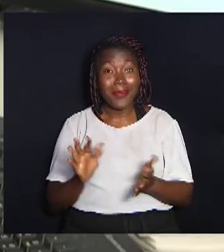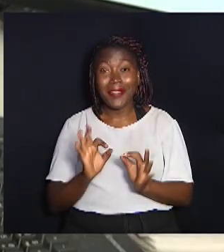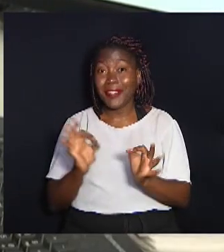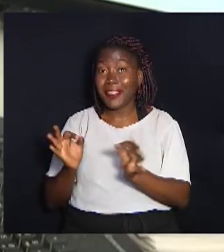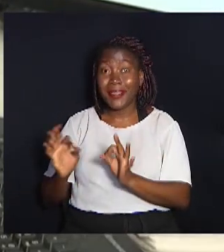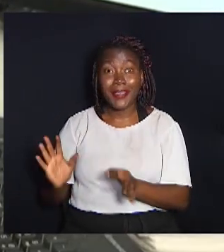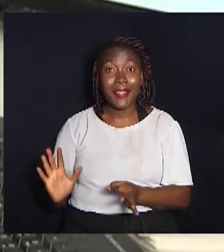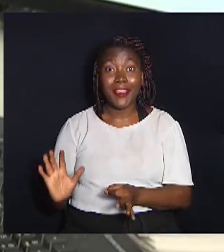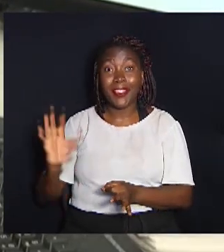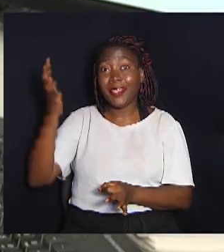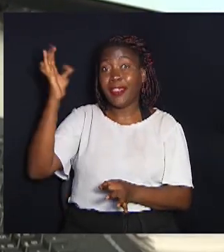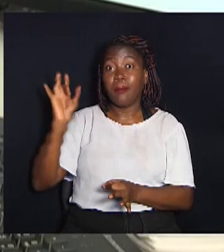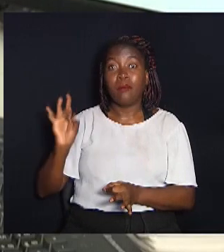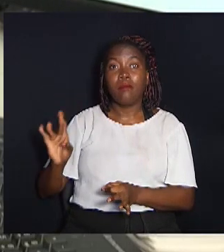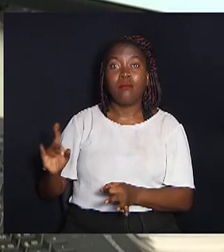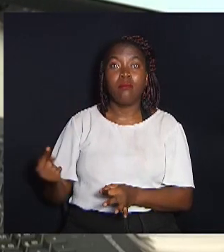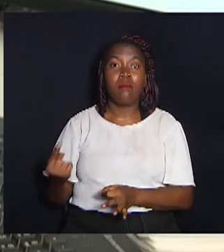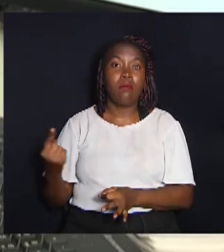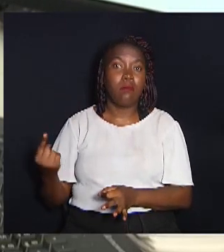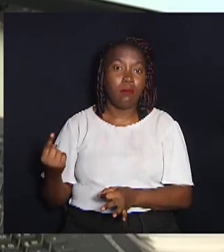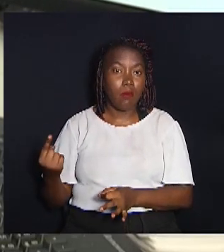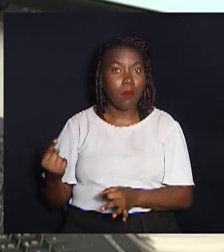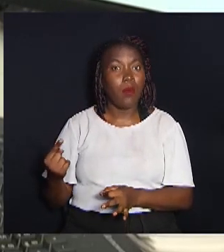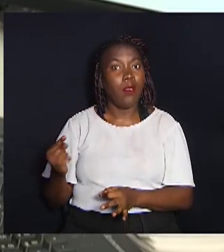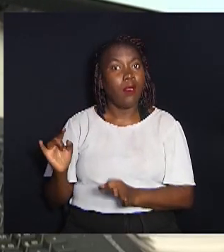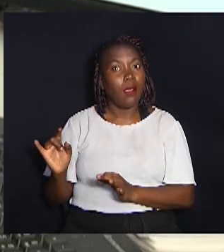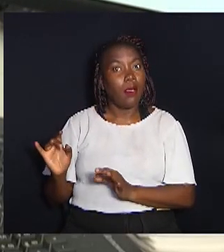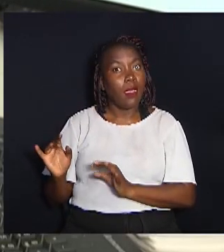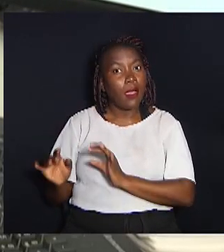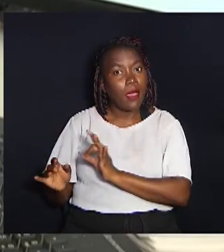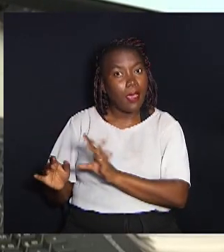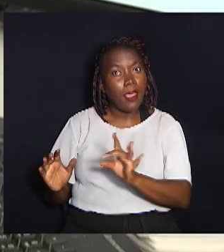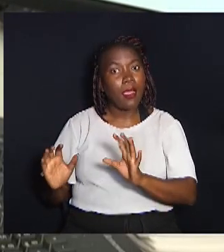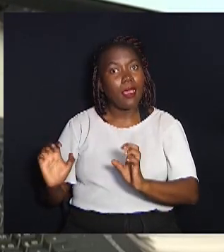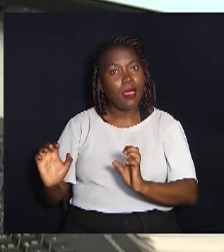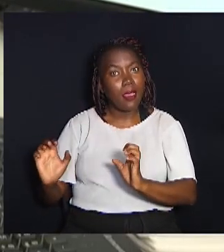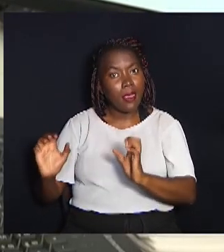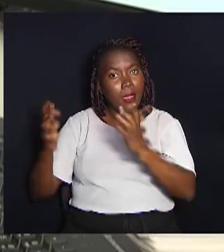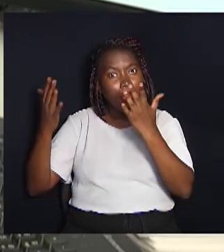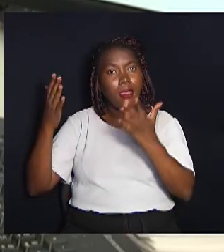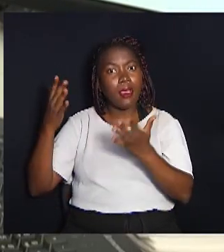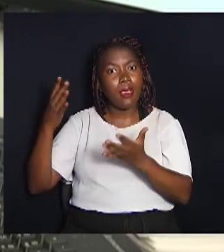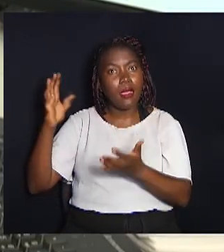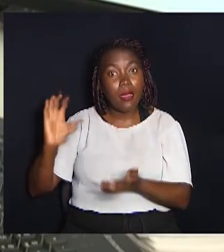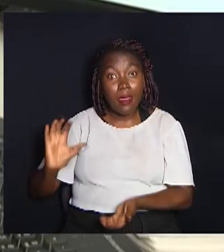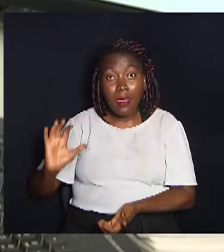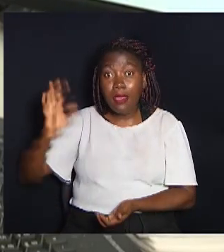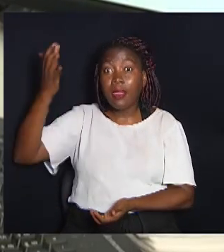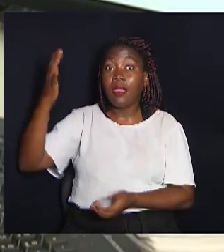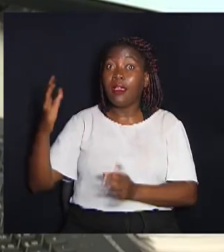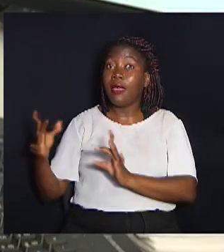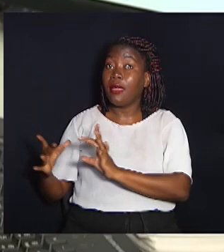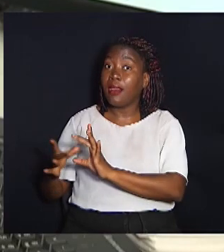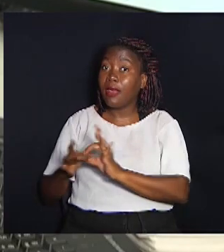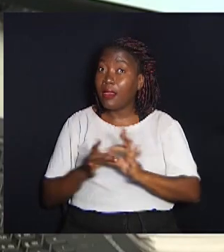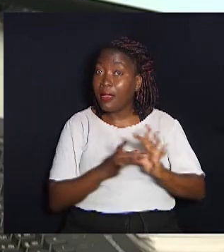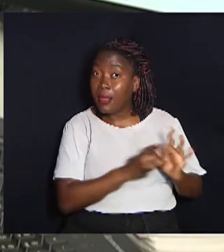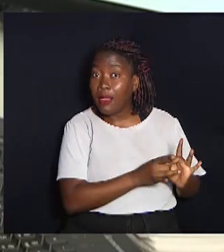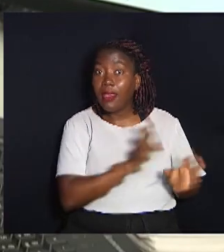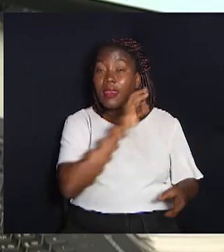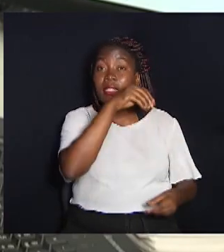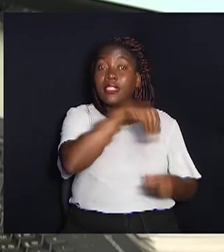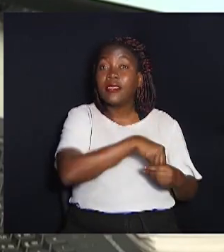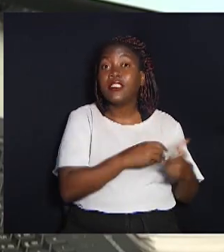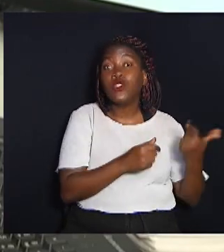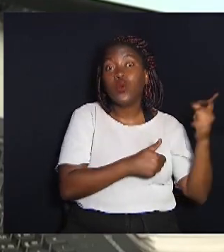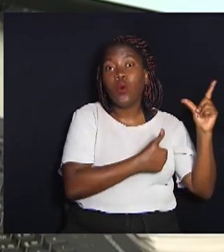história isoladamente, né? Cada evento, cada fato que a gente tem na história, ele está contextualizado dentro de